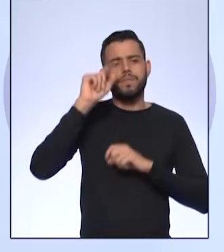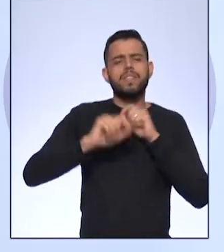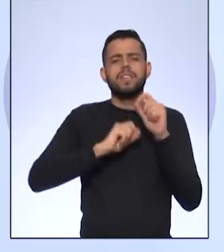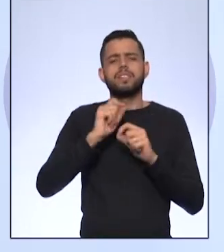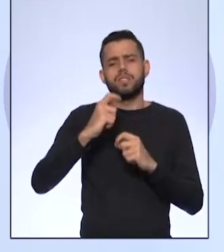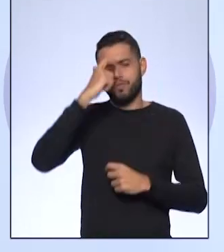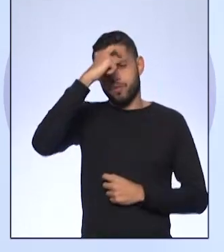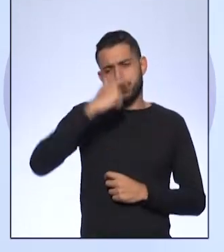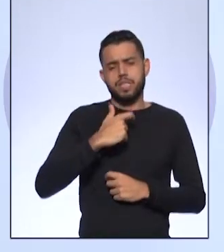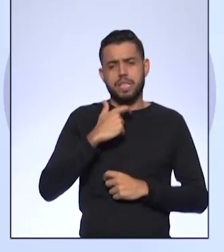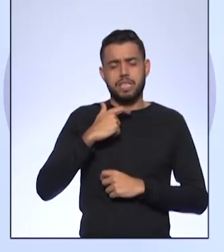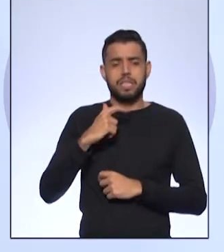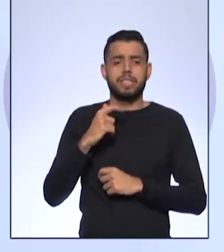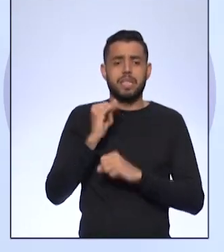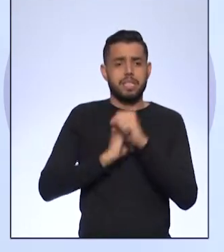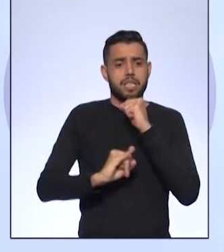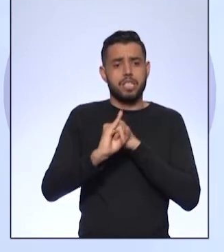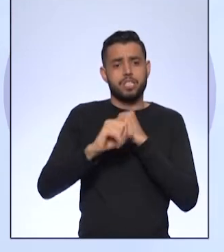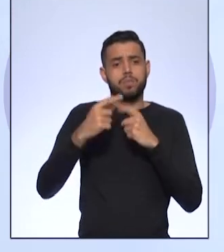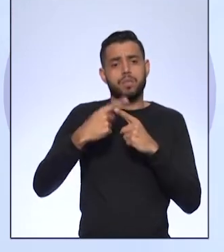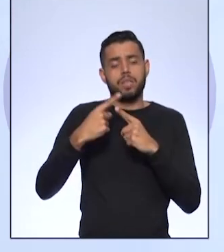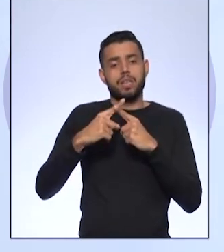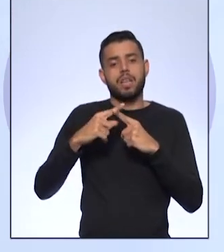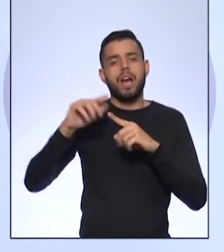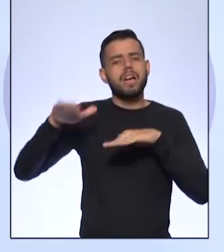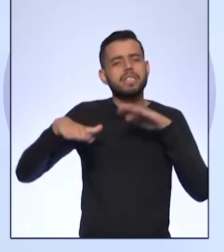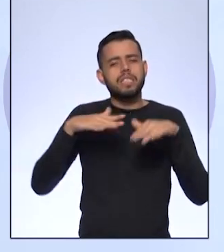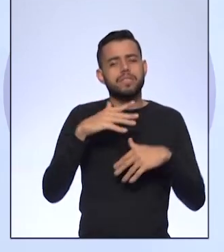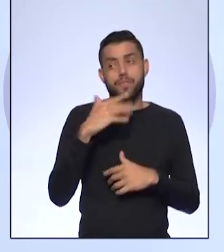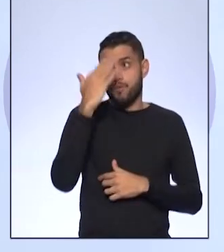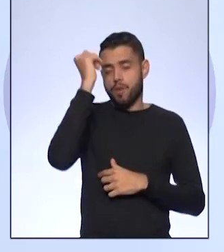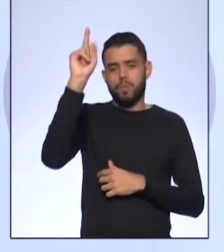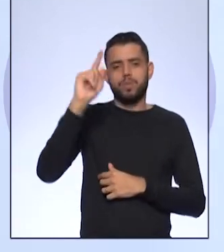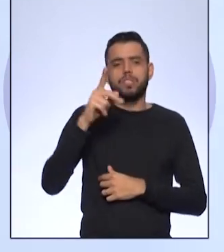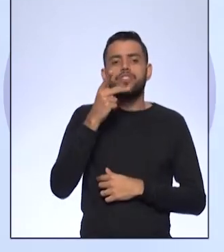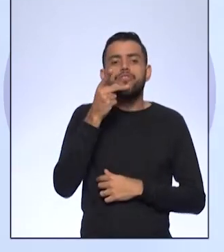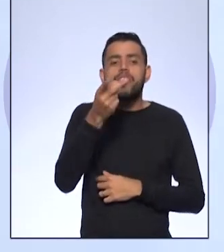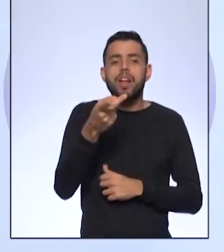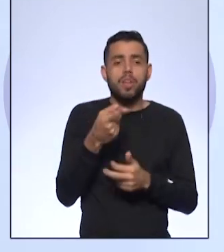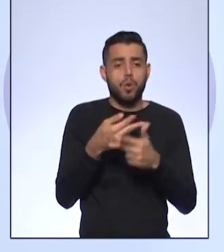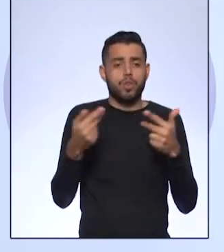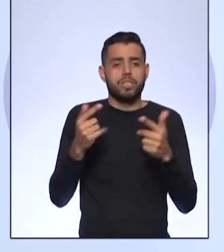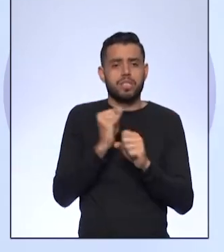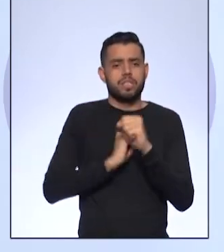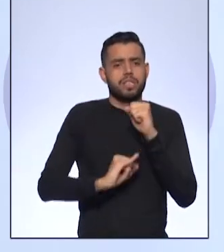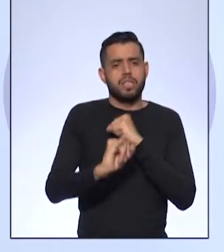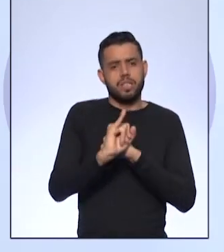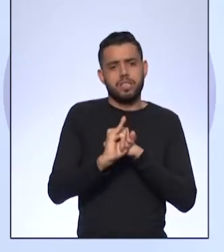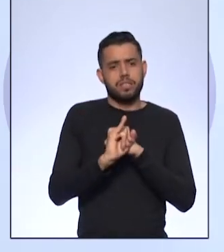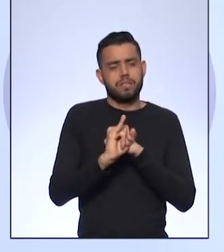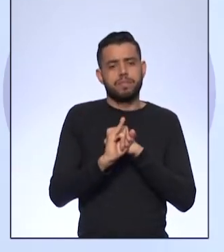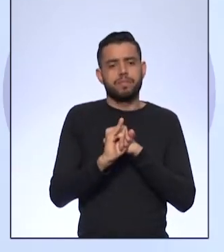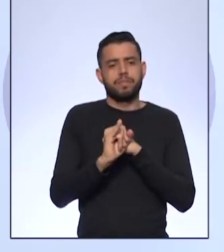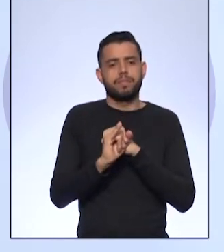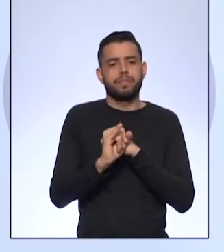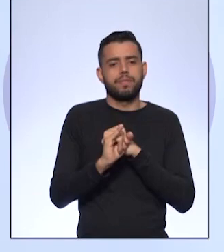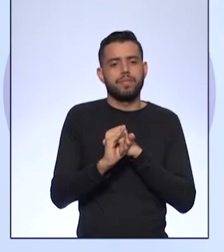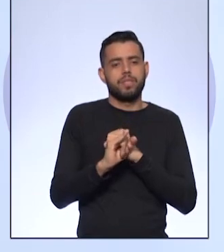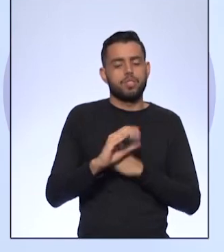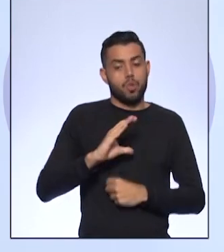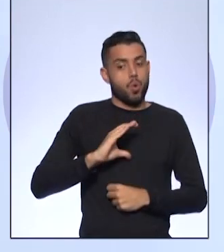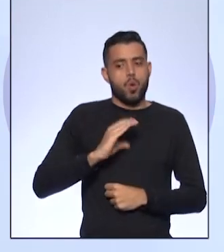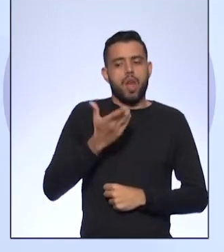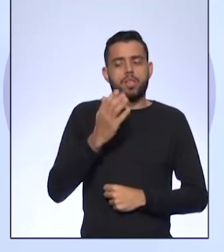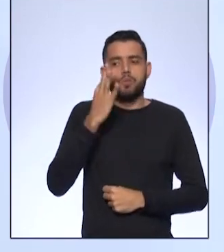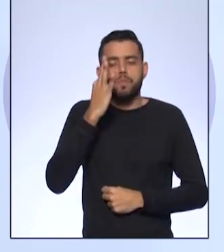vocês online. Porque o anonimato faz a gente dizer coisas e ser cruel na internet, uma coisa que a gente não teria que ser, vamos dizer, a gente não teria coragem de fazer